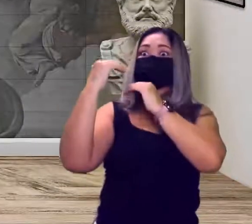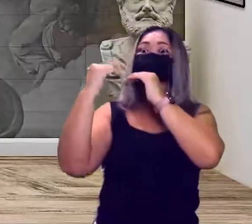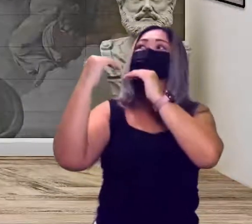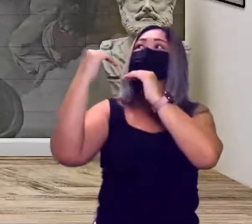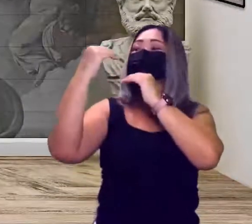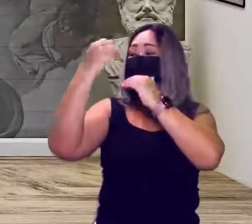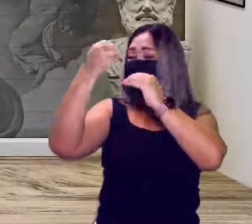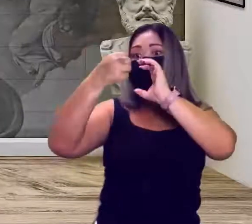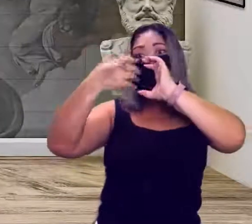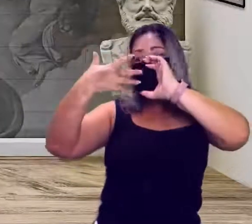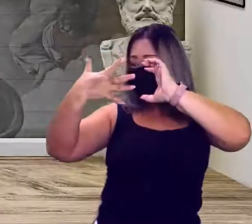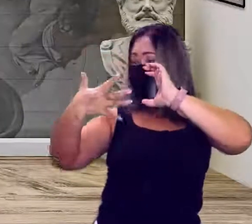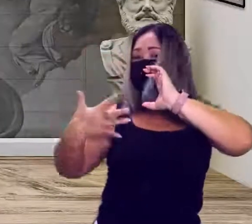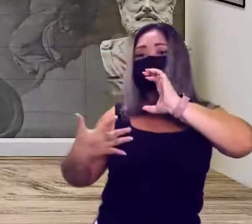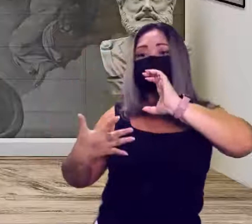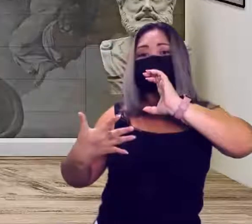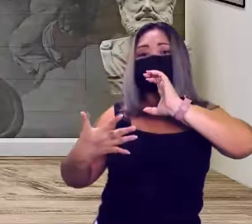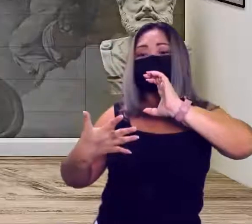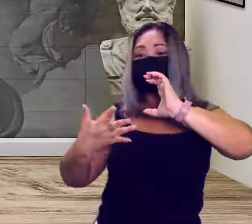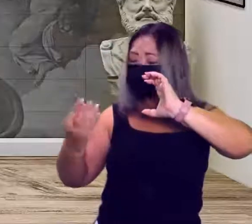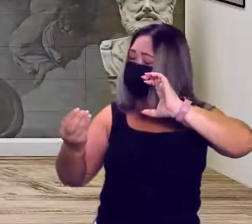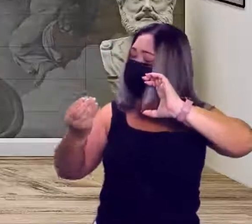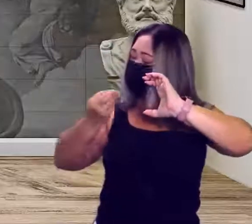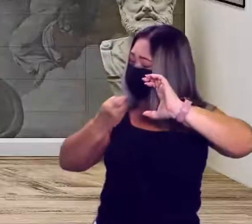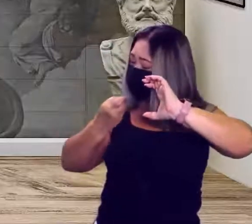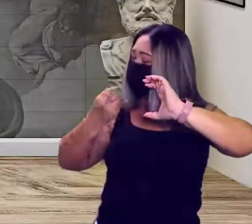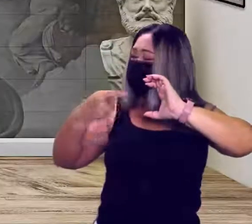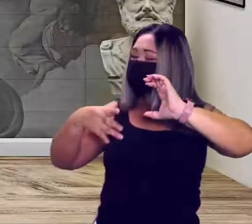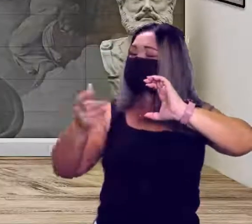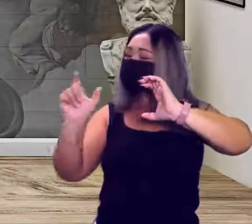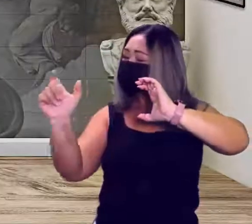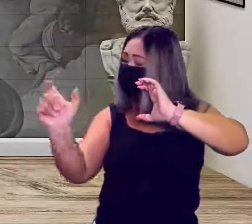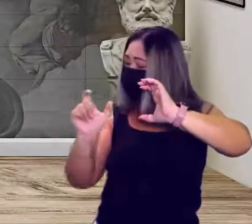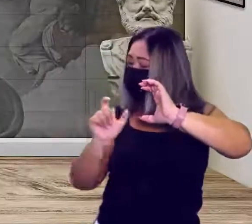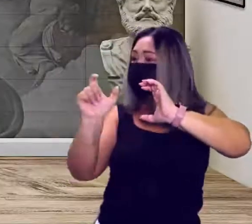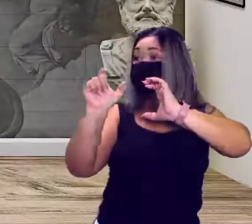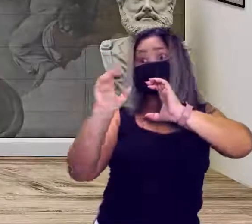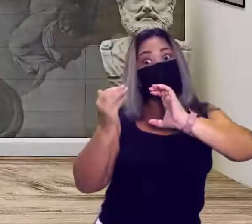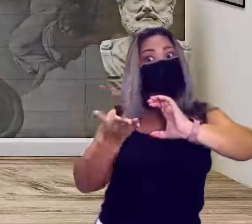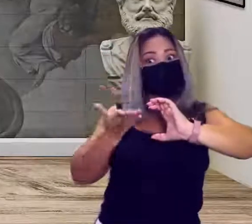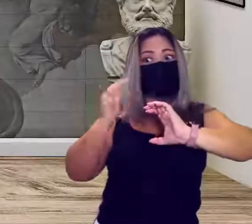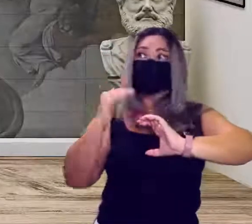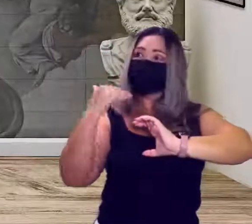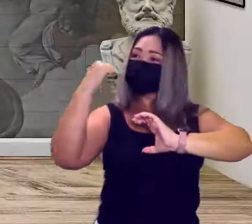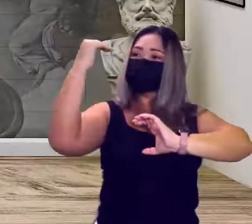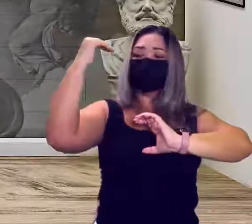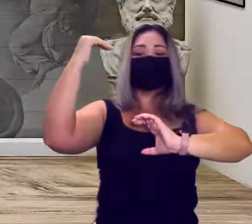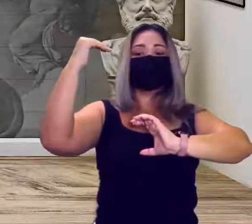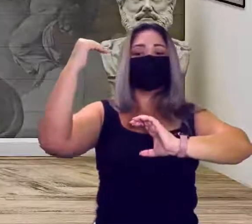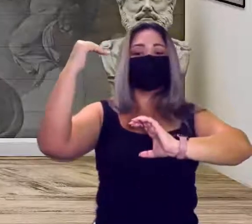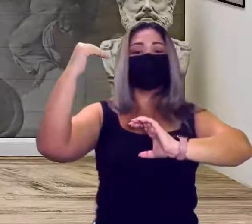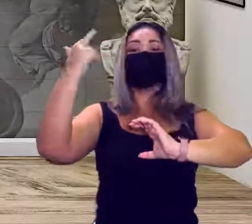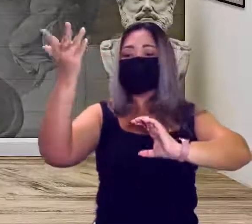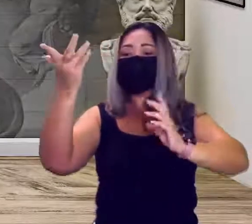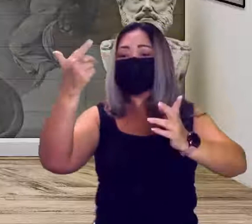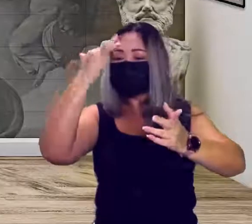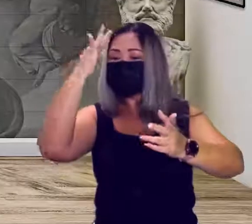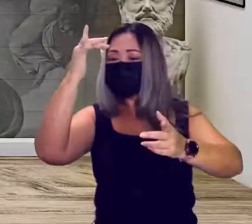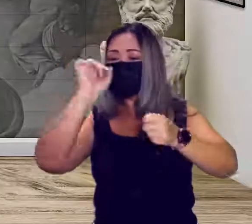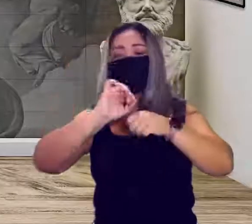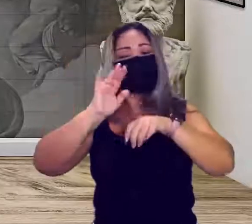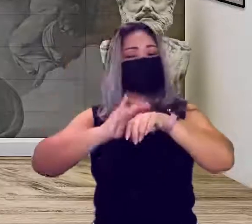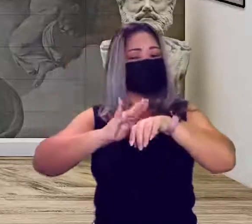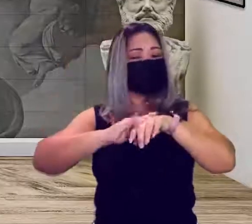nossas características, dando adjetivos bons pra gente, ou seja, ficamos superiores ali. Imagine isso, essa ideia,